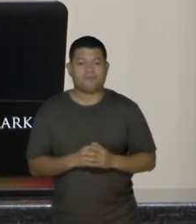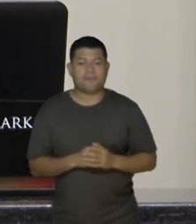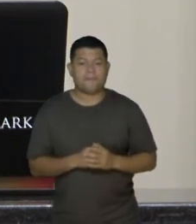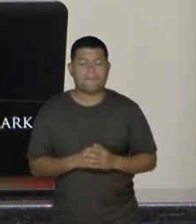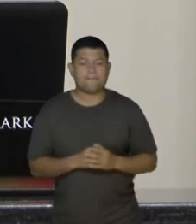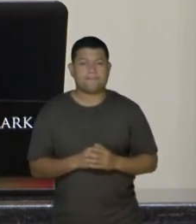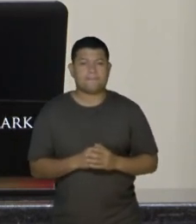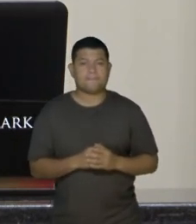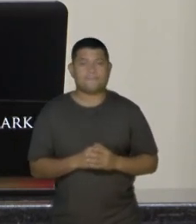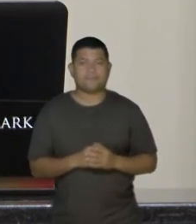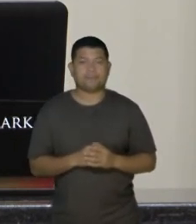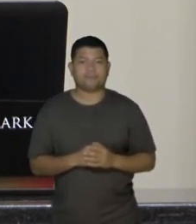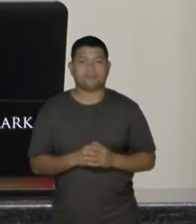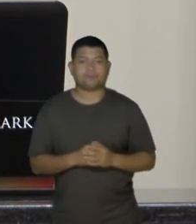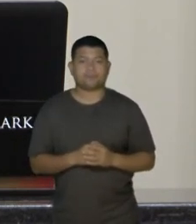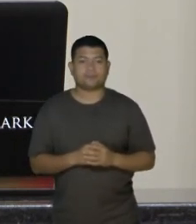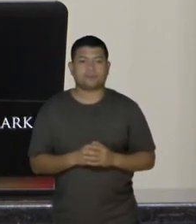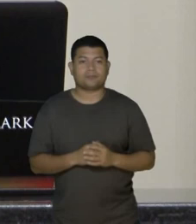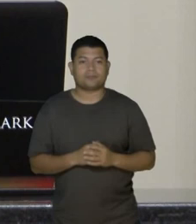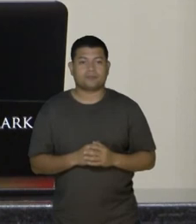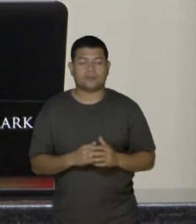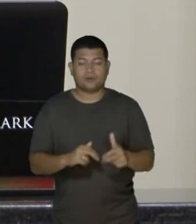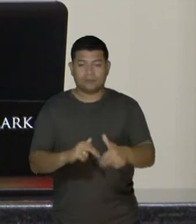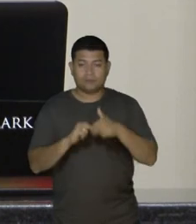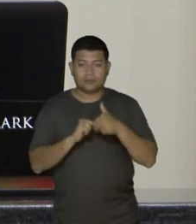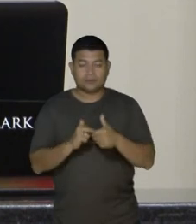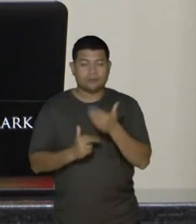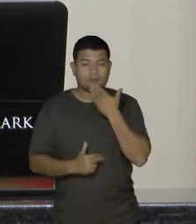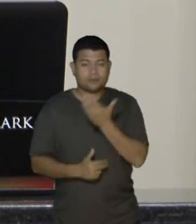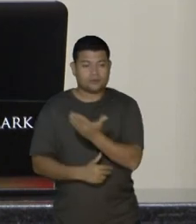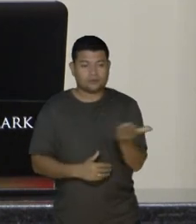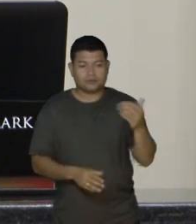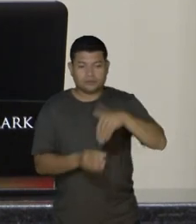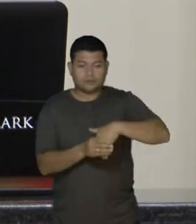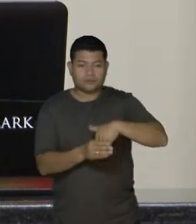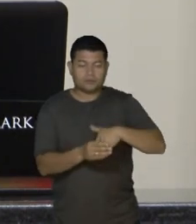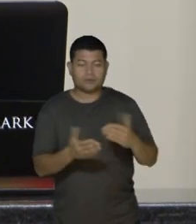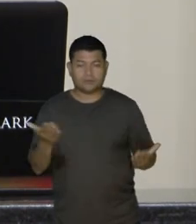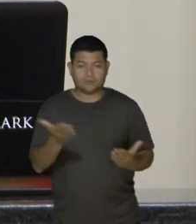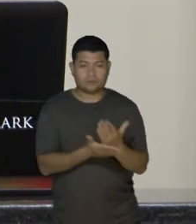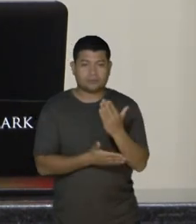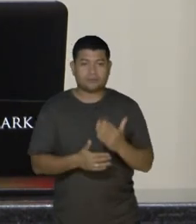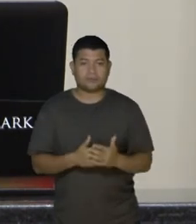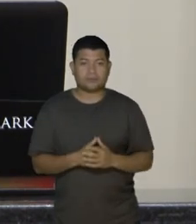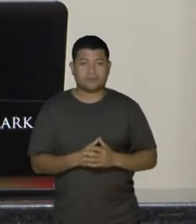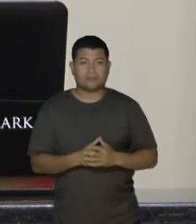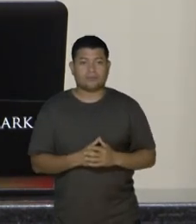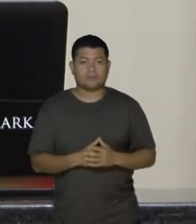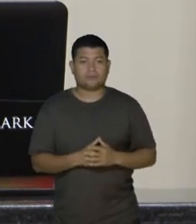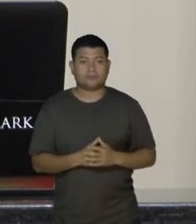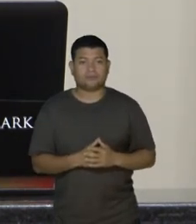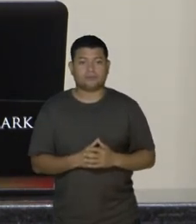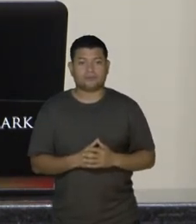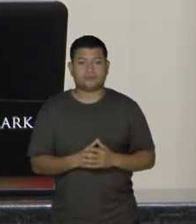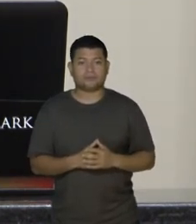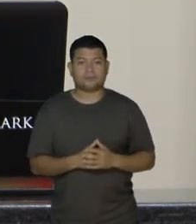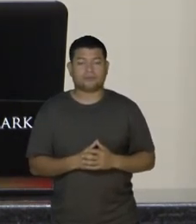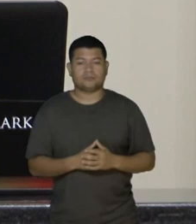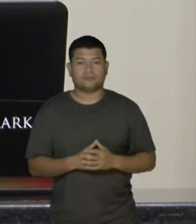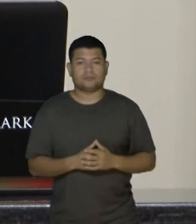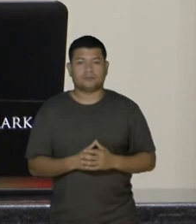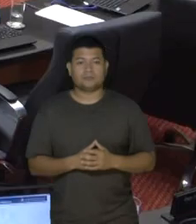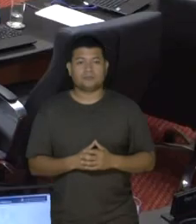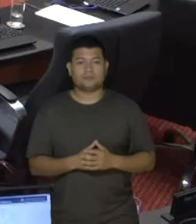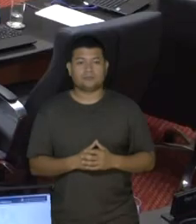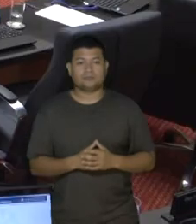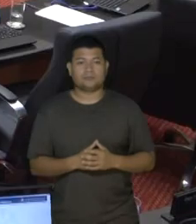de segurança pública. Por isso, peço o voto aí de todos os colegas por ser um projeto bastante